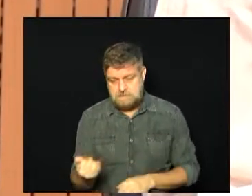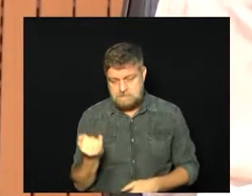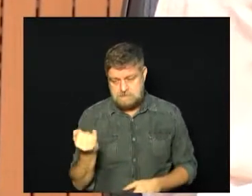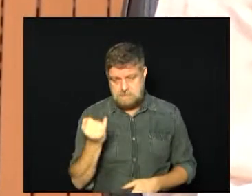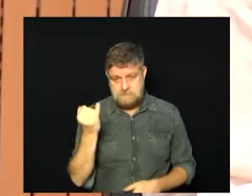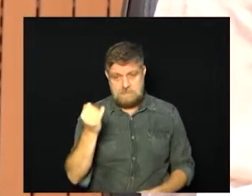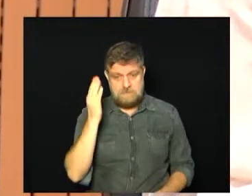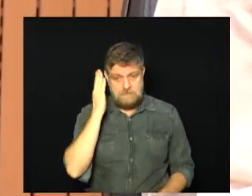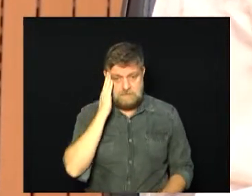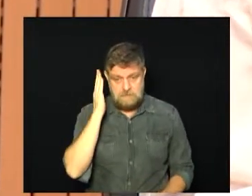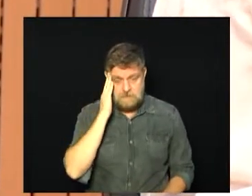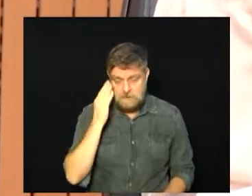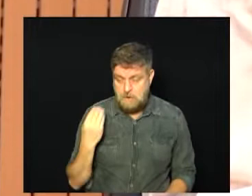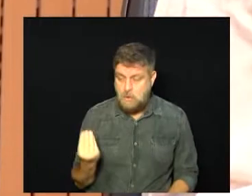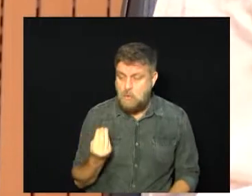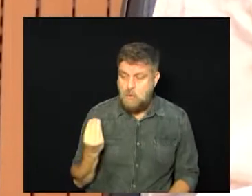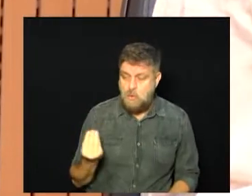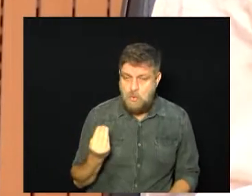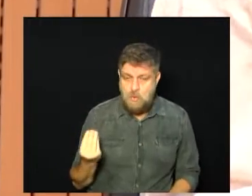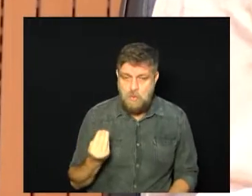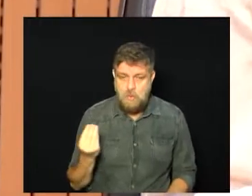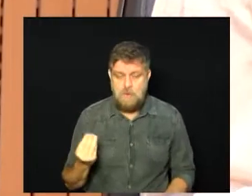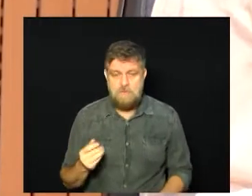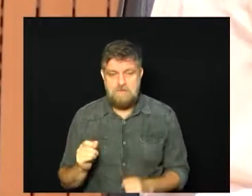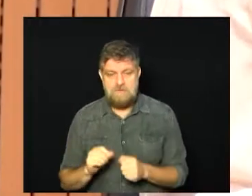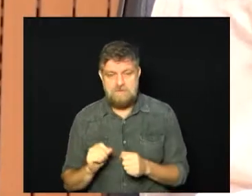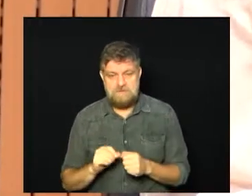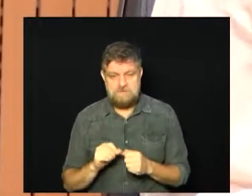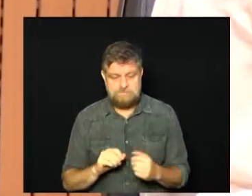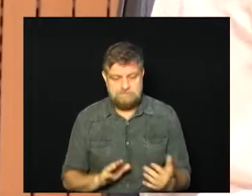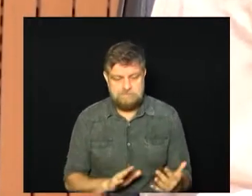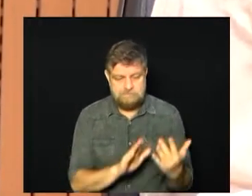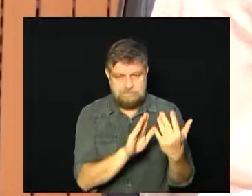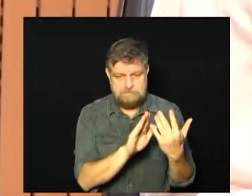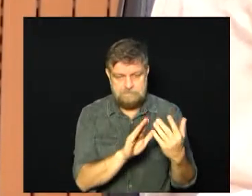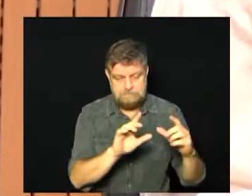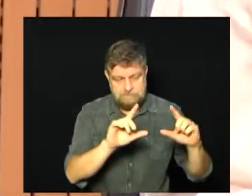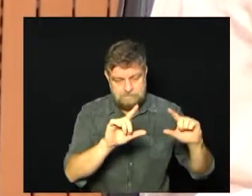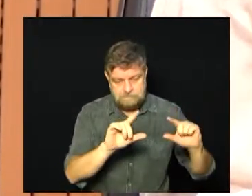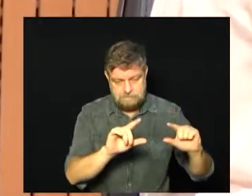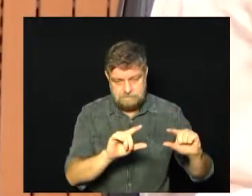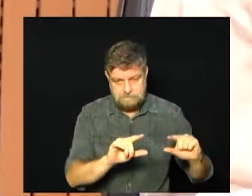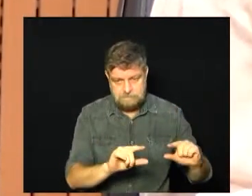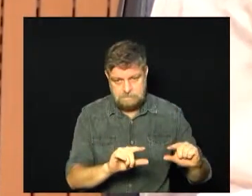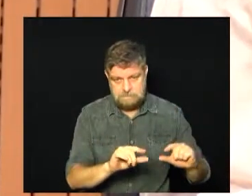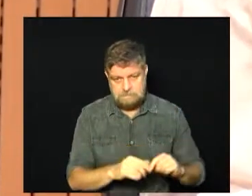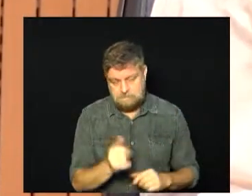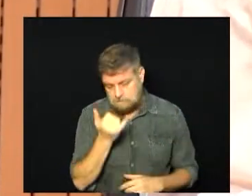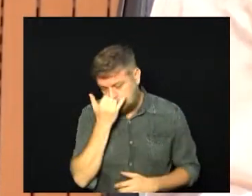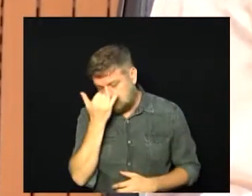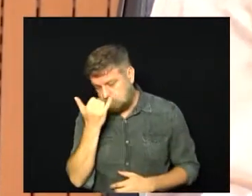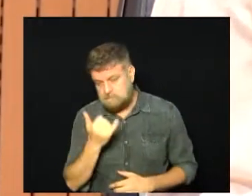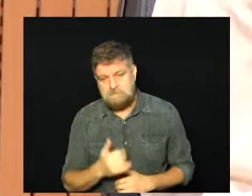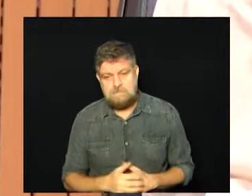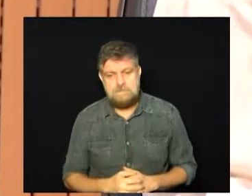saber como fazer isso minimizando impactos que eventualmente possa causar.